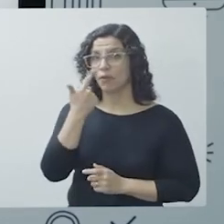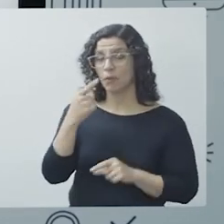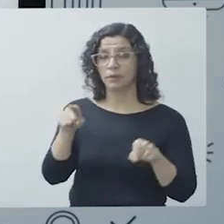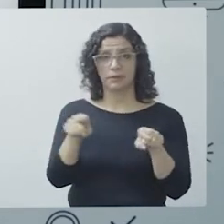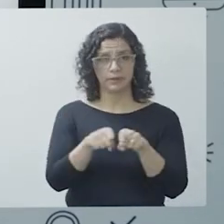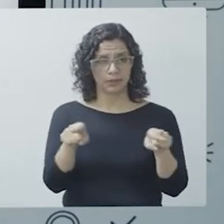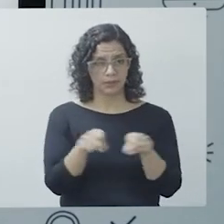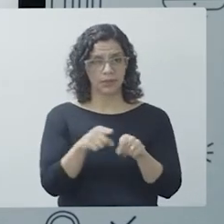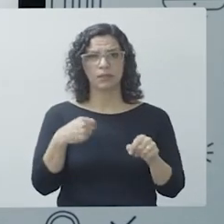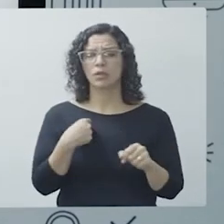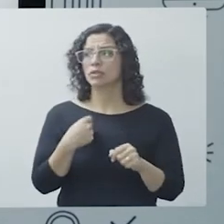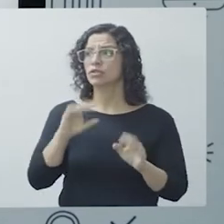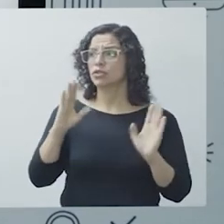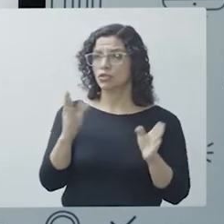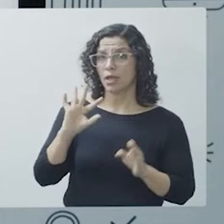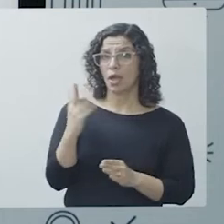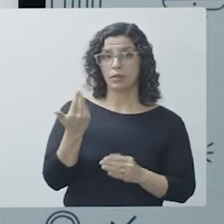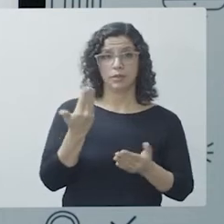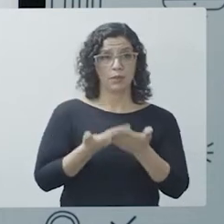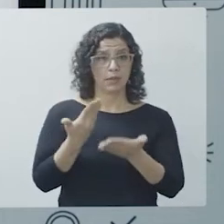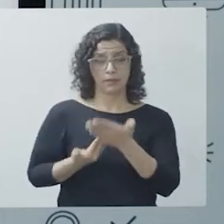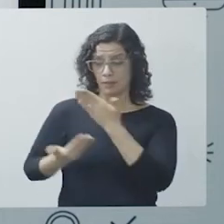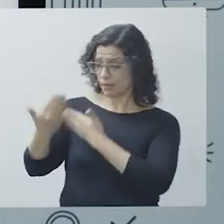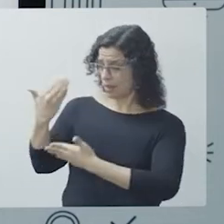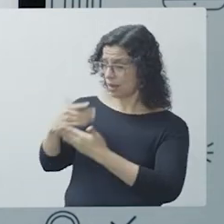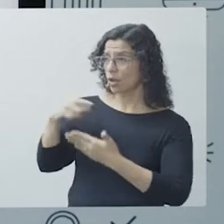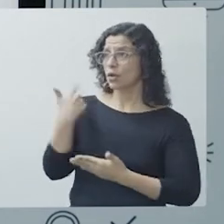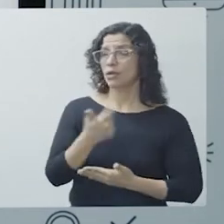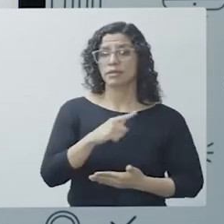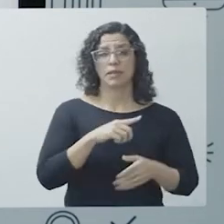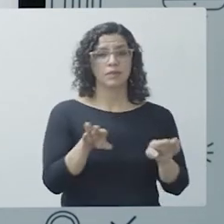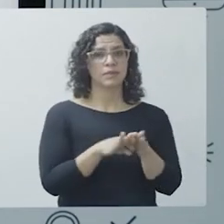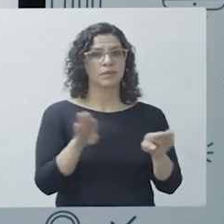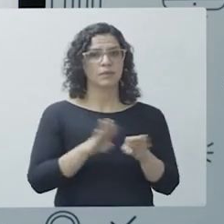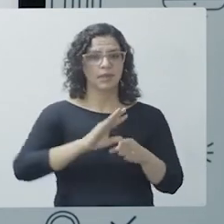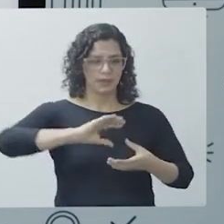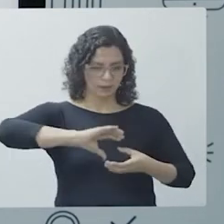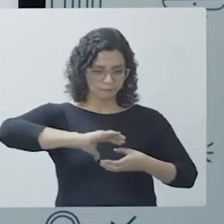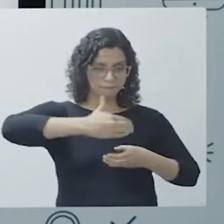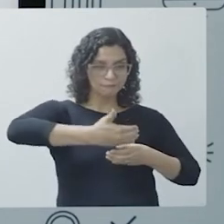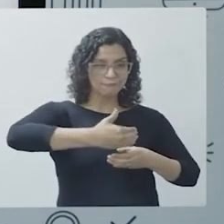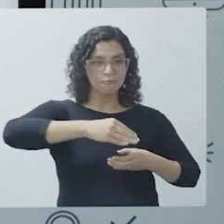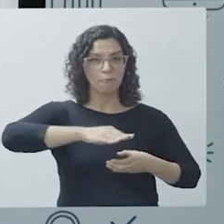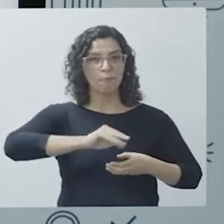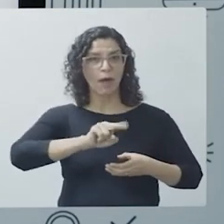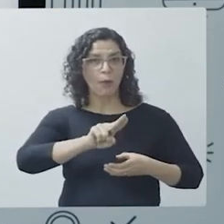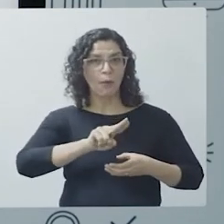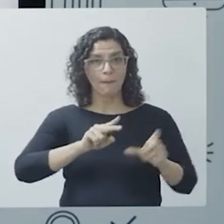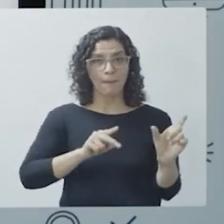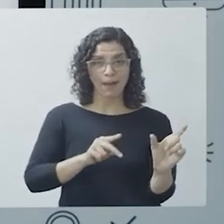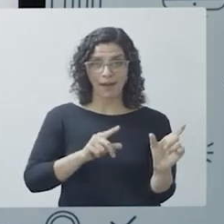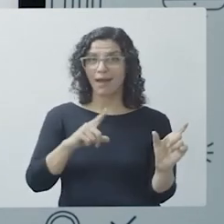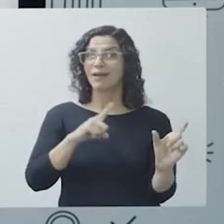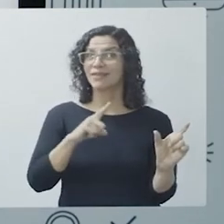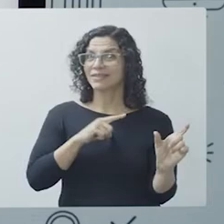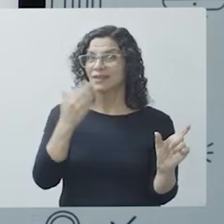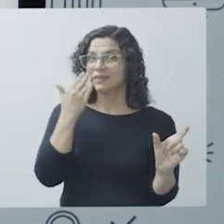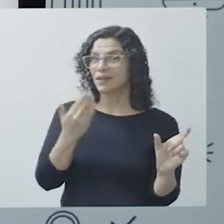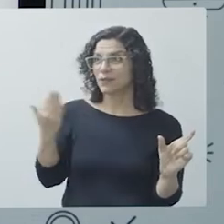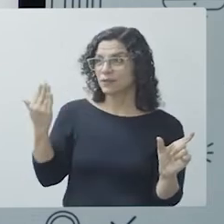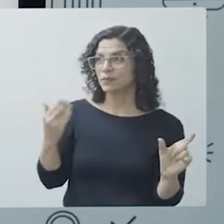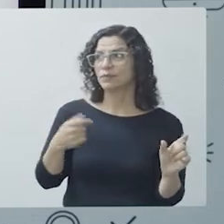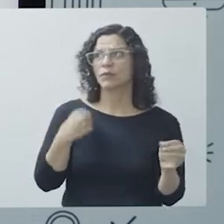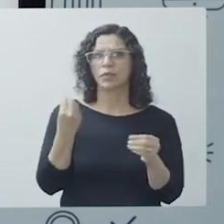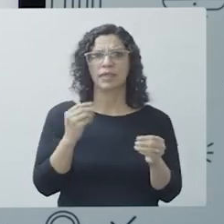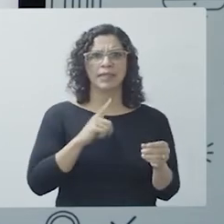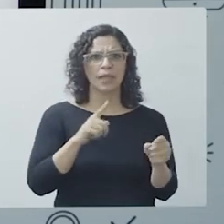também, como aconteceu na aula passada, nós temos o nosso baú das palavras.